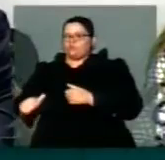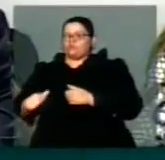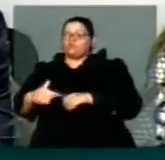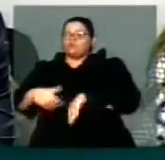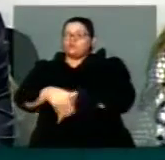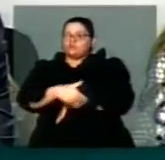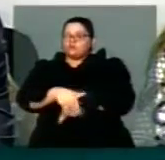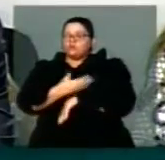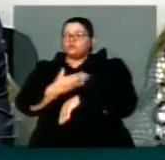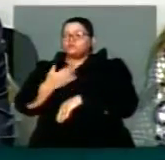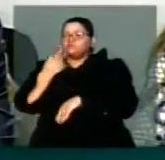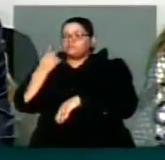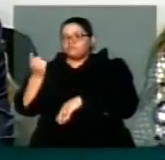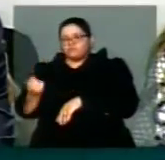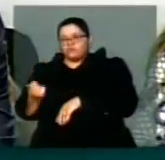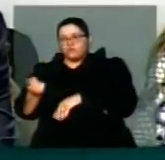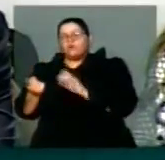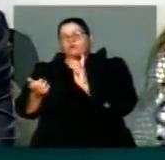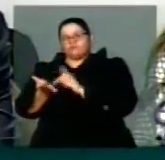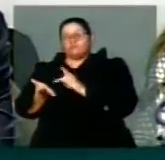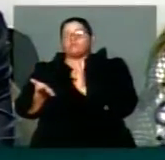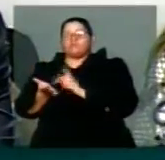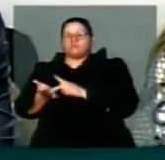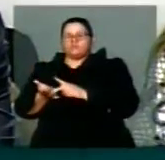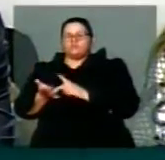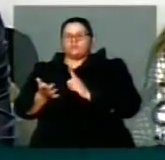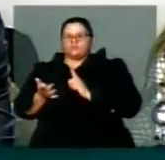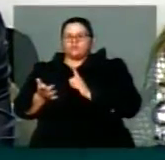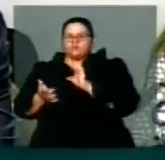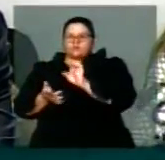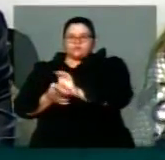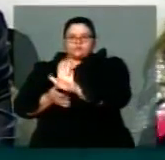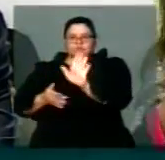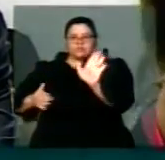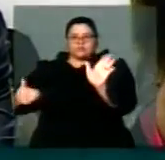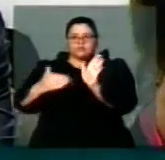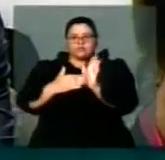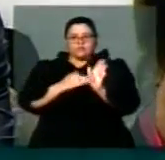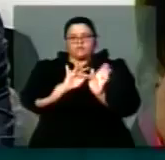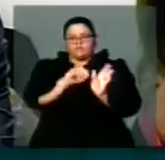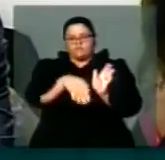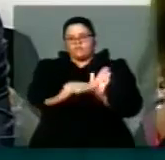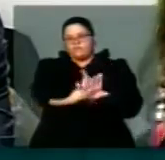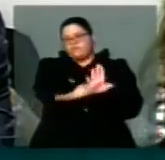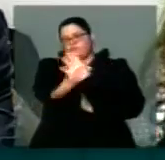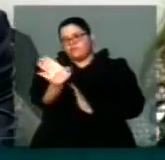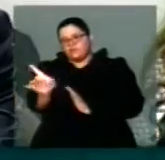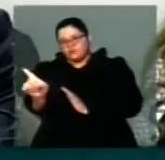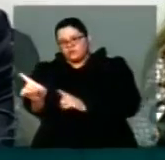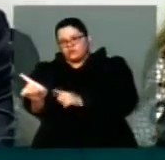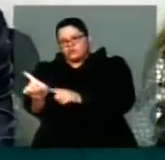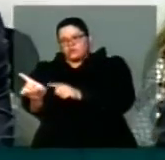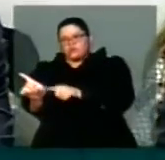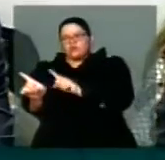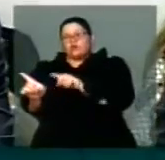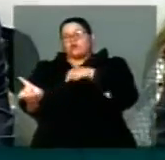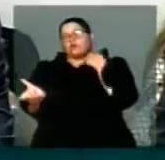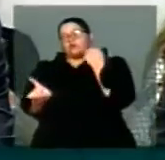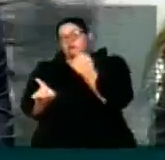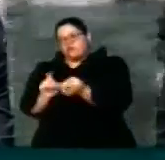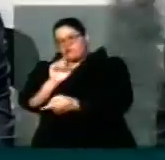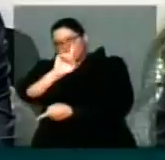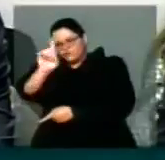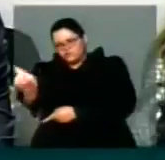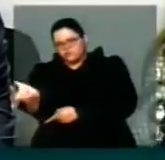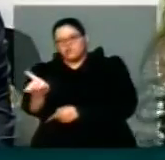ele, realmente, no condomínio Novo Leblon, quando você vira à esquerda, vai até o fim, vira à direita, quase ao fim, vira à direita, é uma casa amarela à